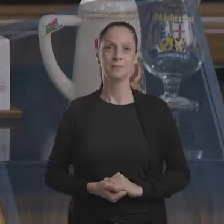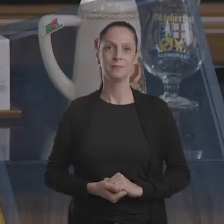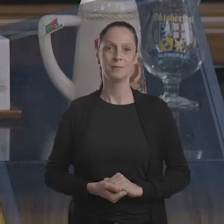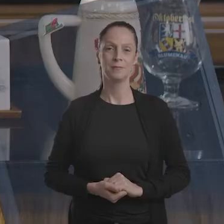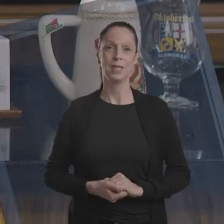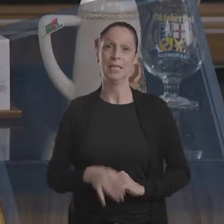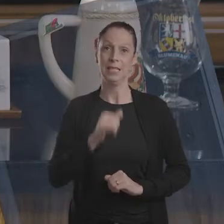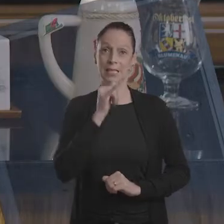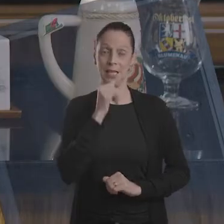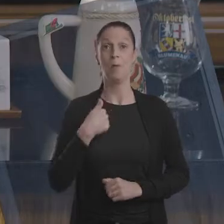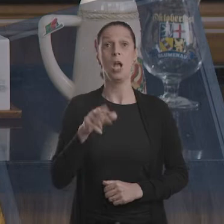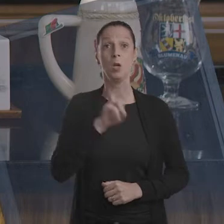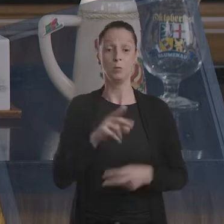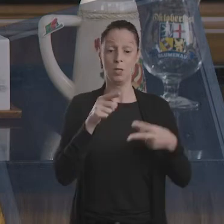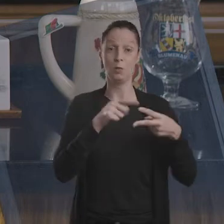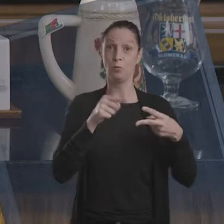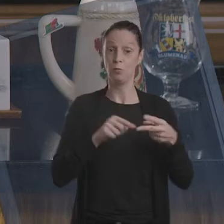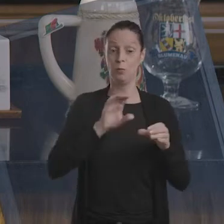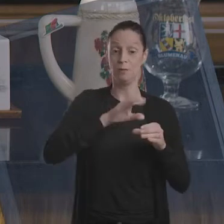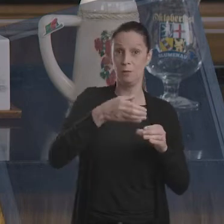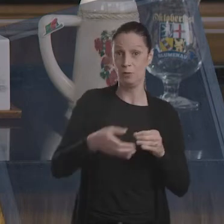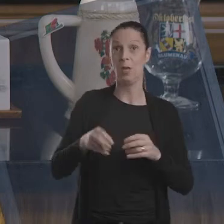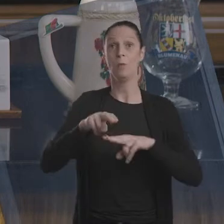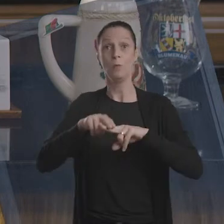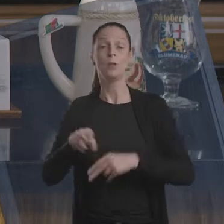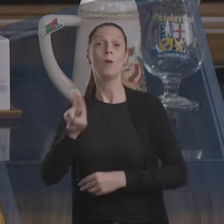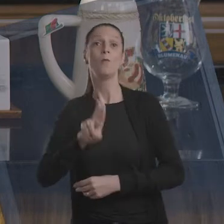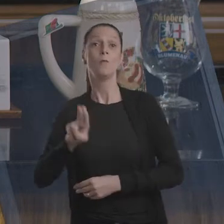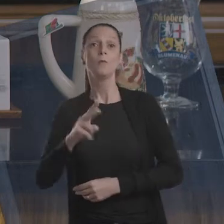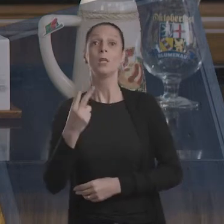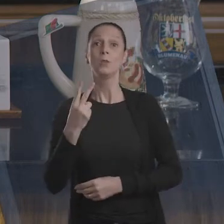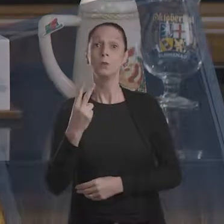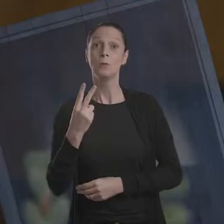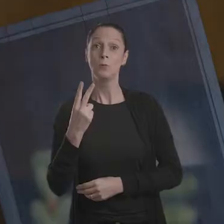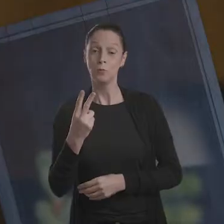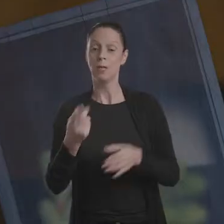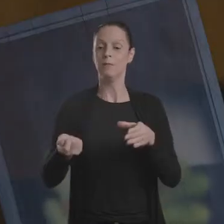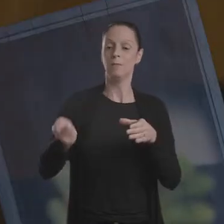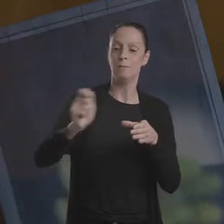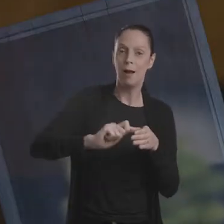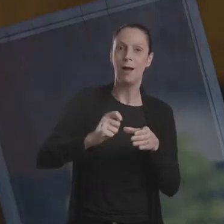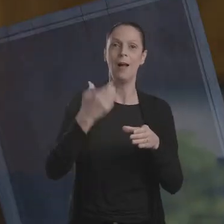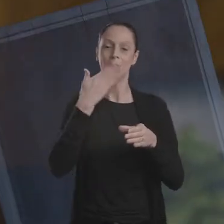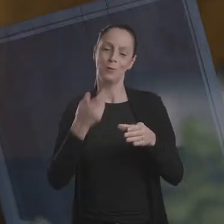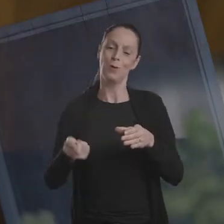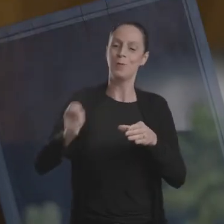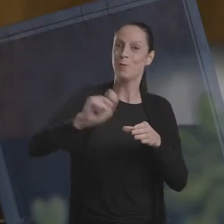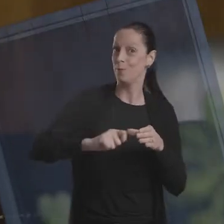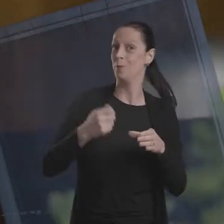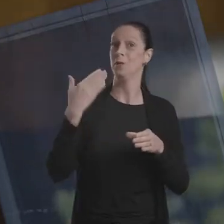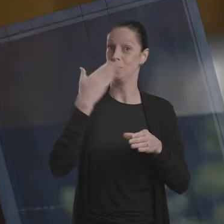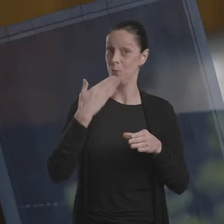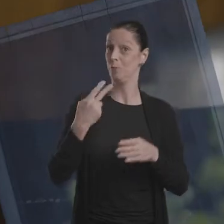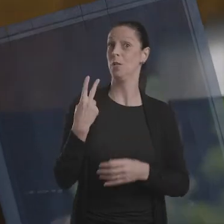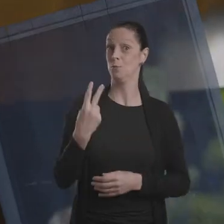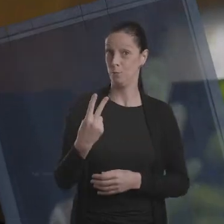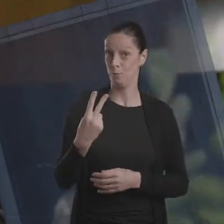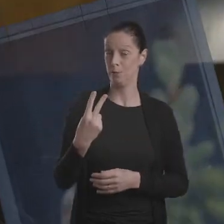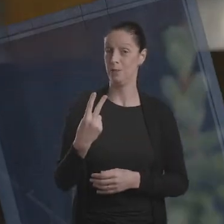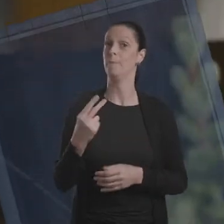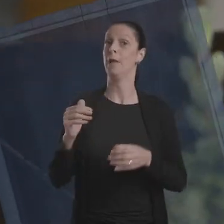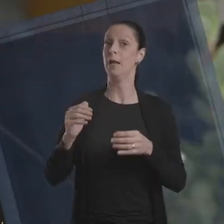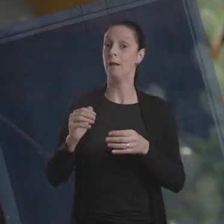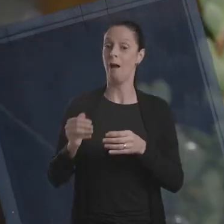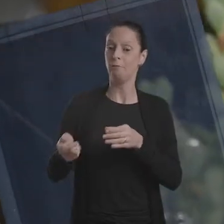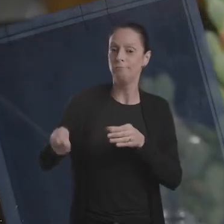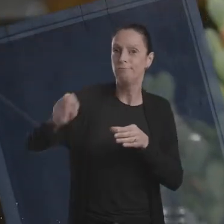Para cada tangerina que a gente vai usar uma colher de sopa de açúcar. Então a gente usou duas tangerinas, duas colheres